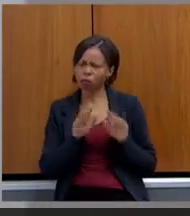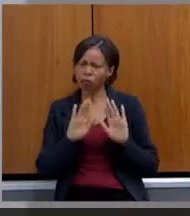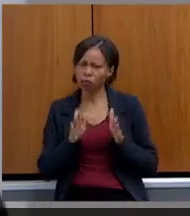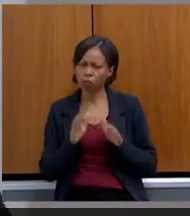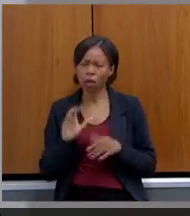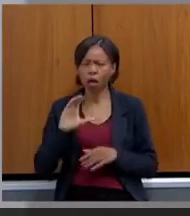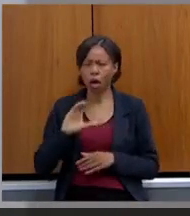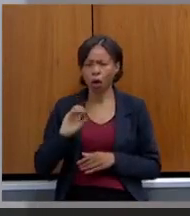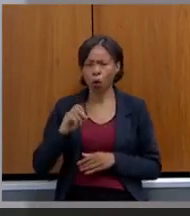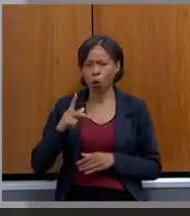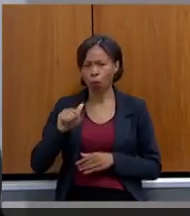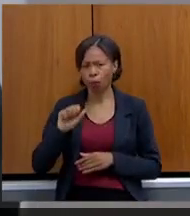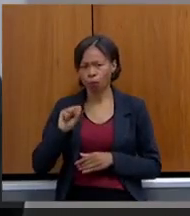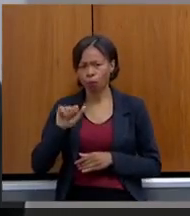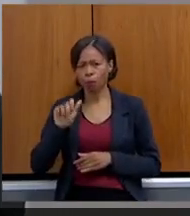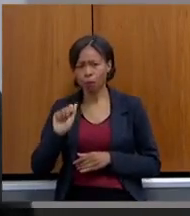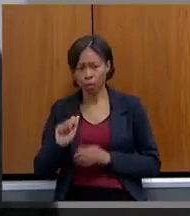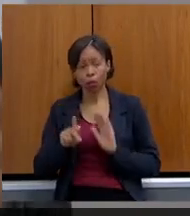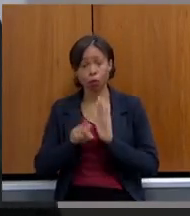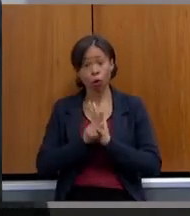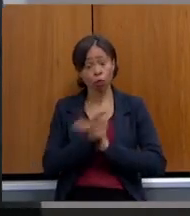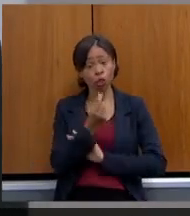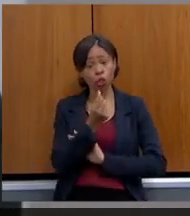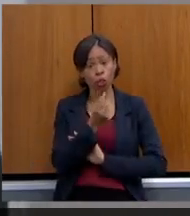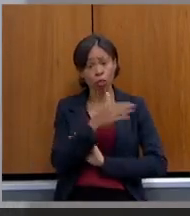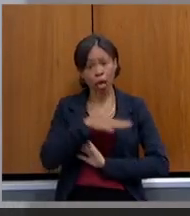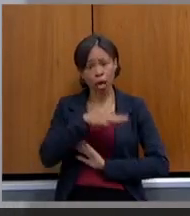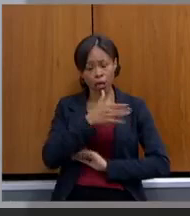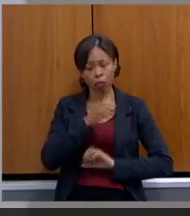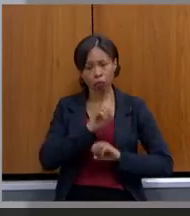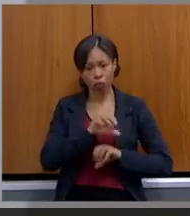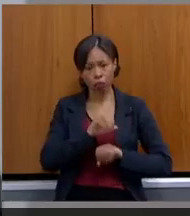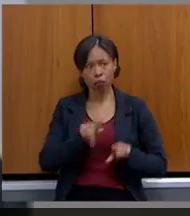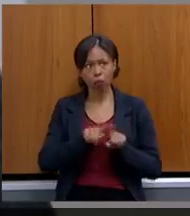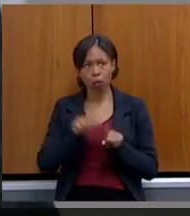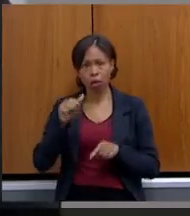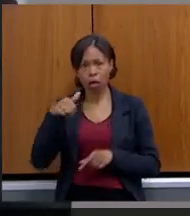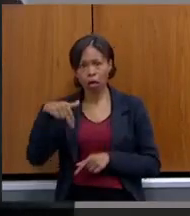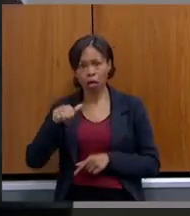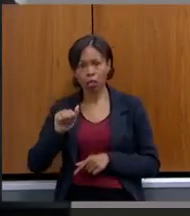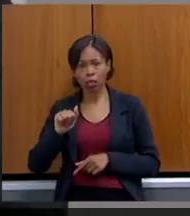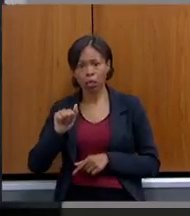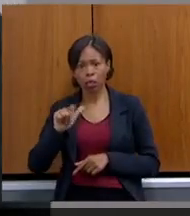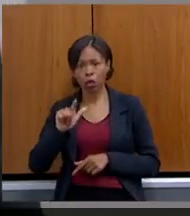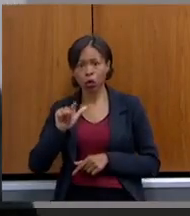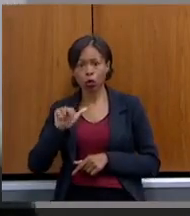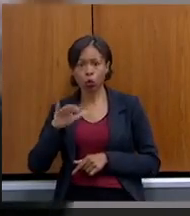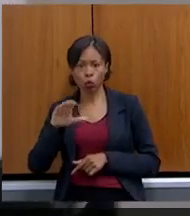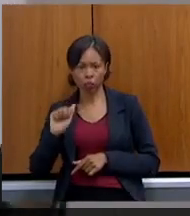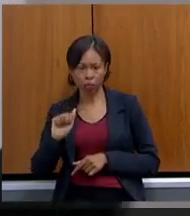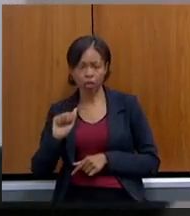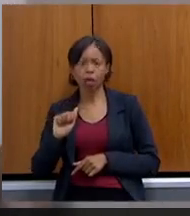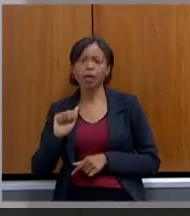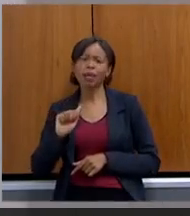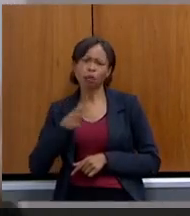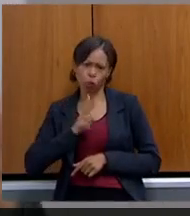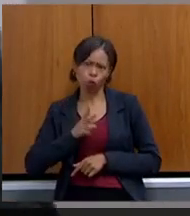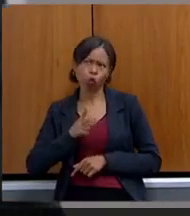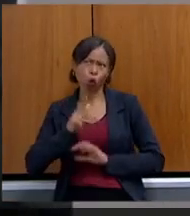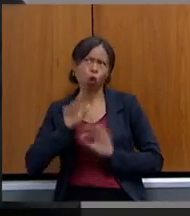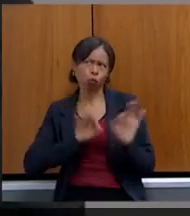COPASA com dinheiro da educação com a Ana Lúcia gazzola também continuou esse programa e